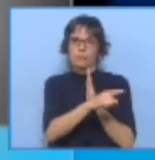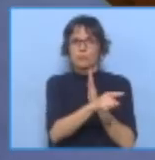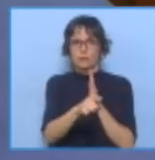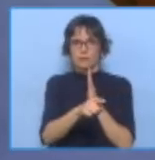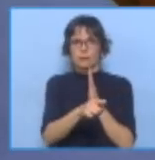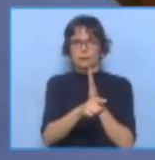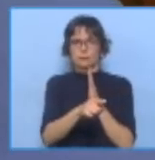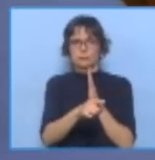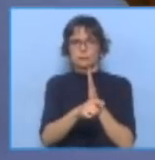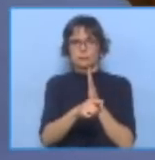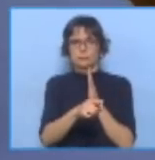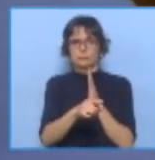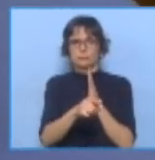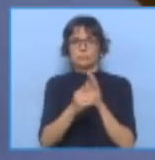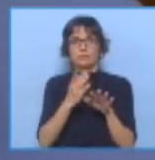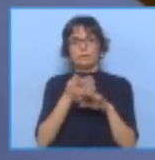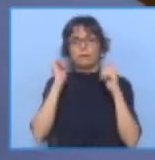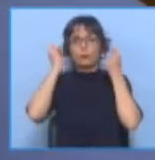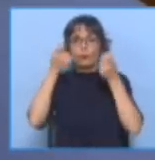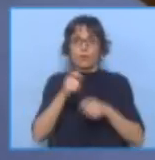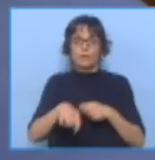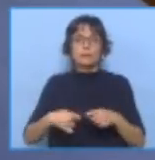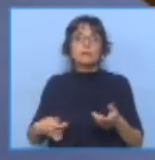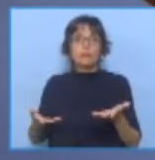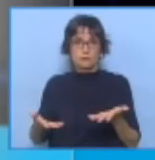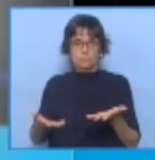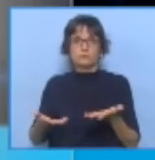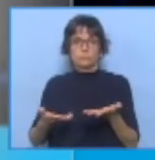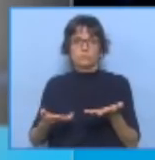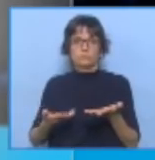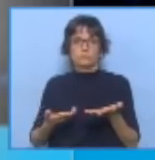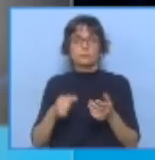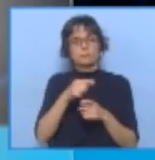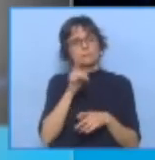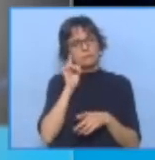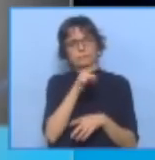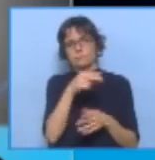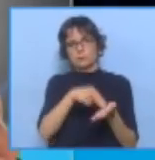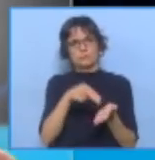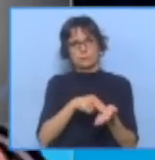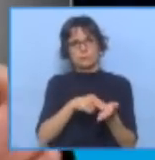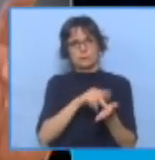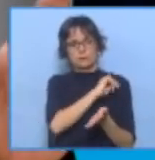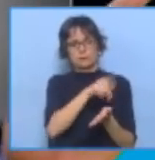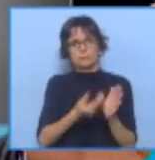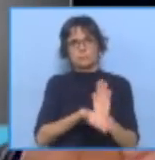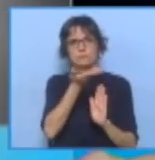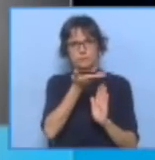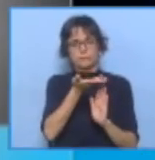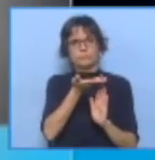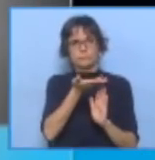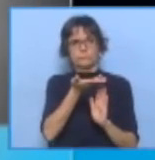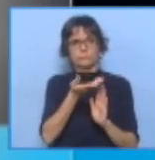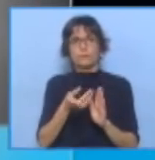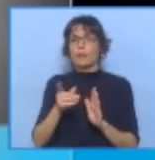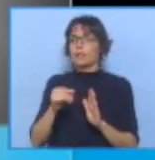todos, porque é necessária essa presença. E depois gostaria também de completar aqui o